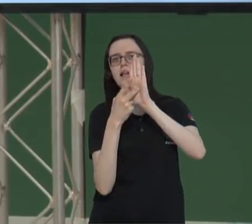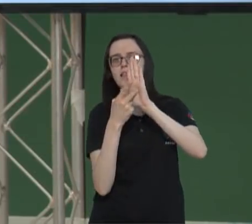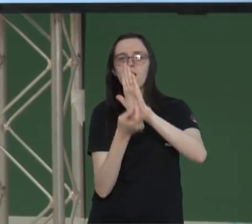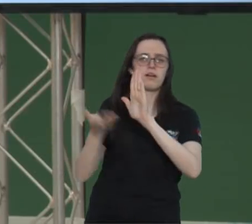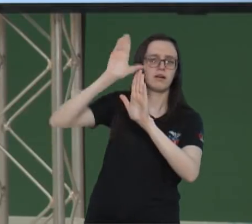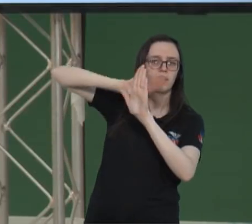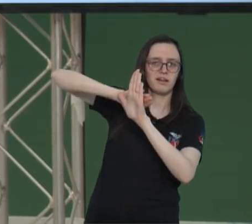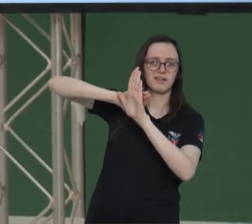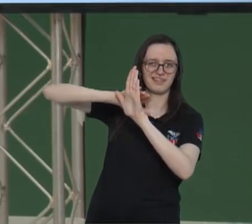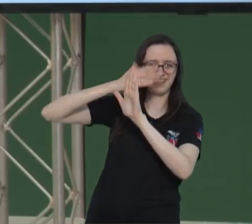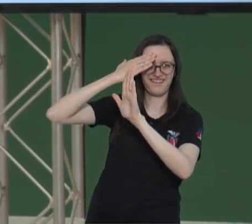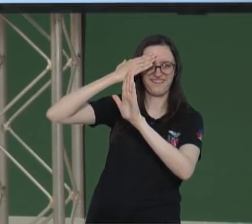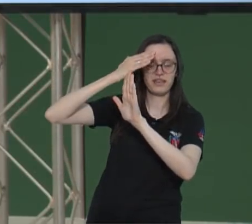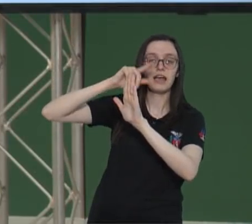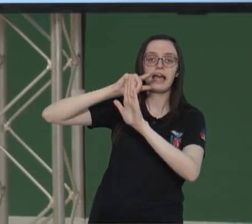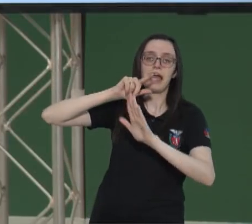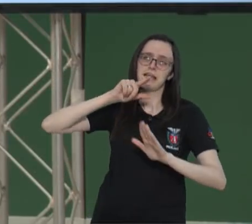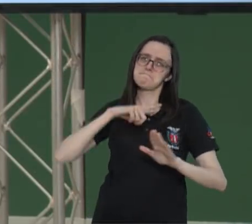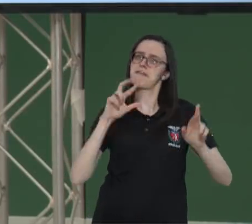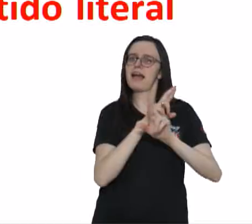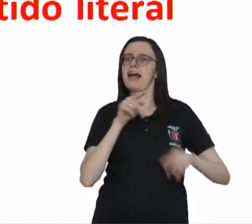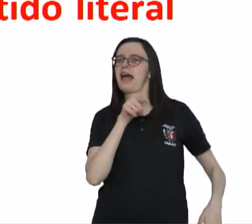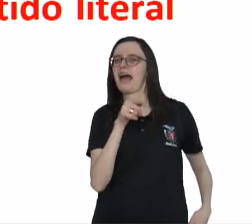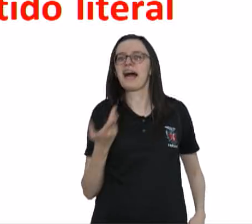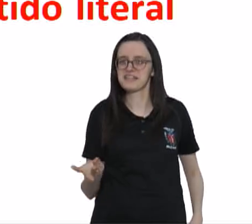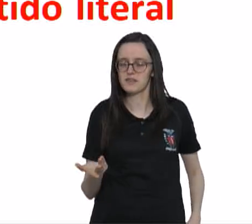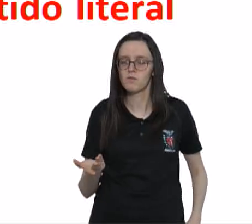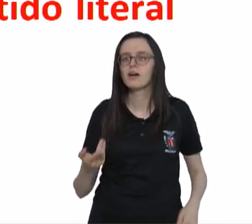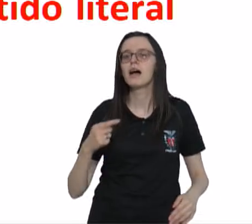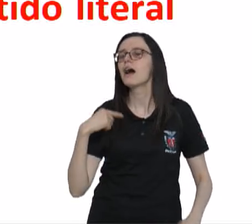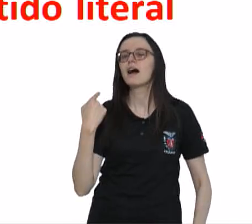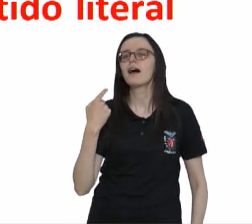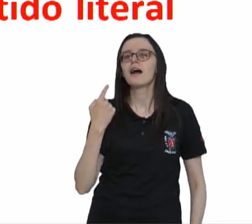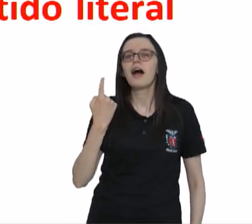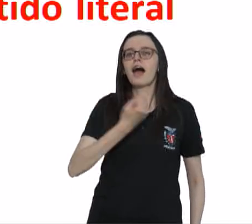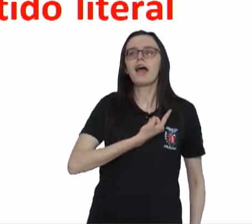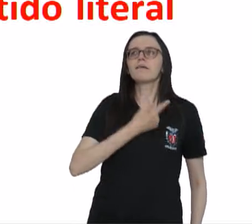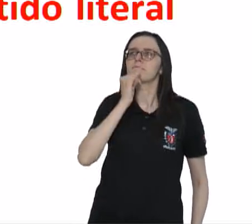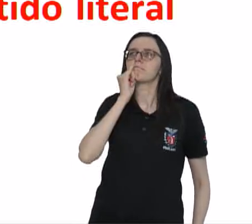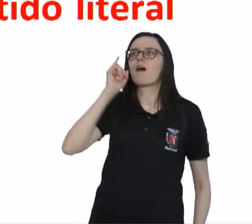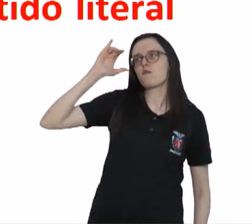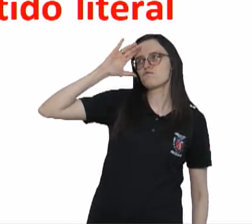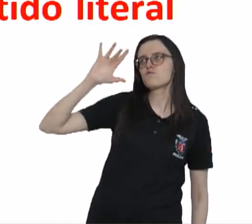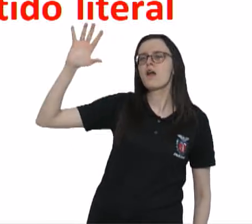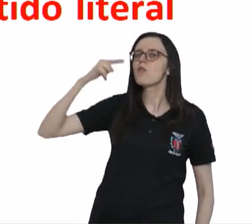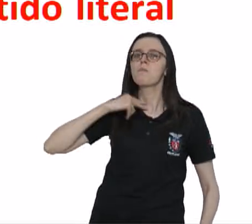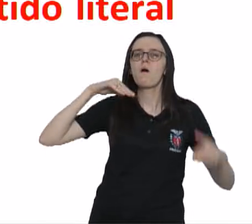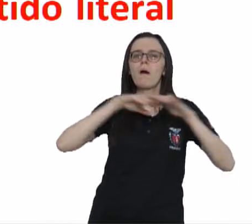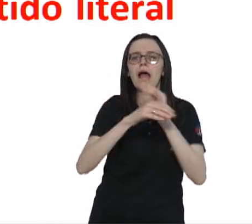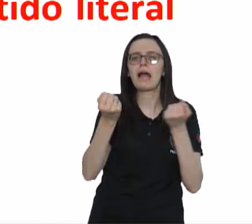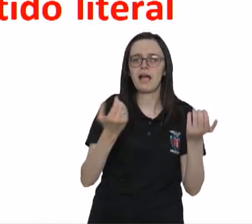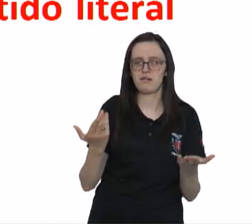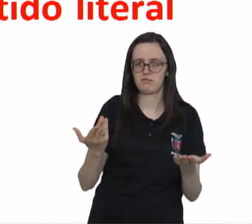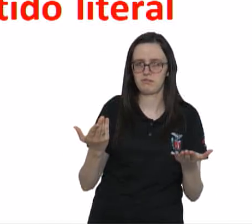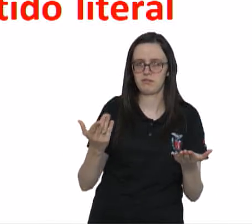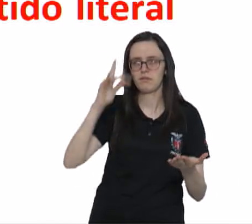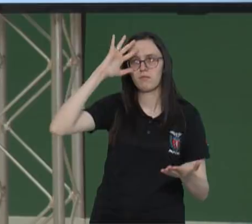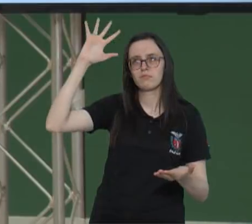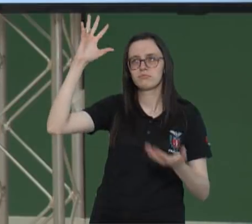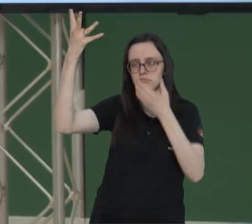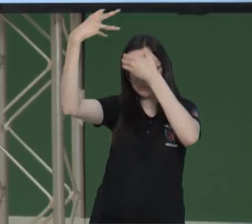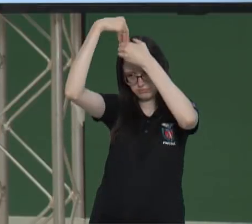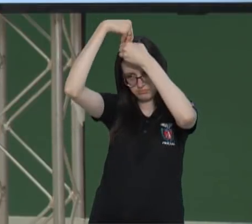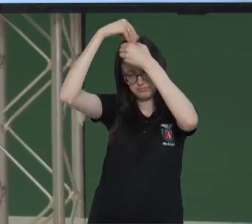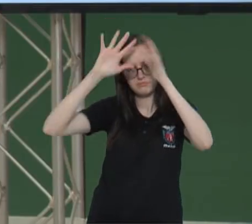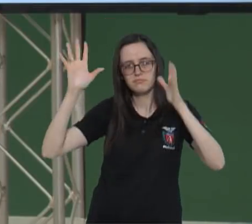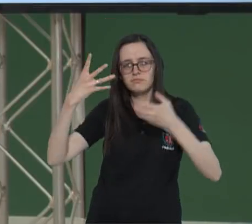da realidade? Bom, tem a ver com isso, né? Ou seja, os sonhos não se guardam em garagem, né, gente? Os sonhos ficam com a gente, ficam dentro